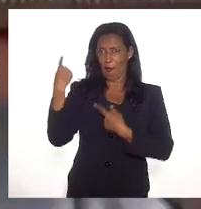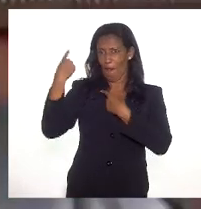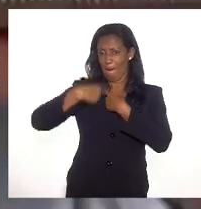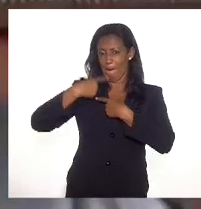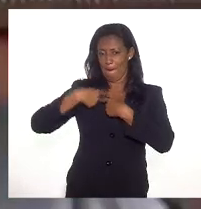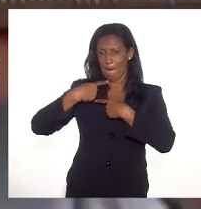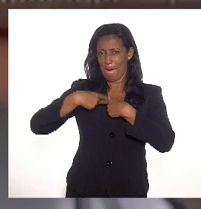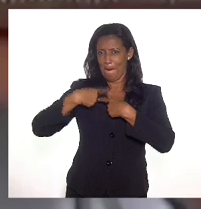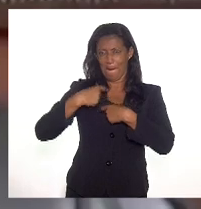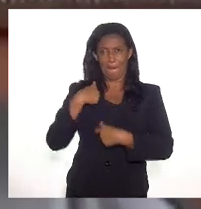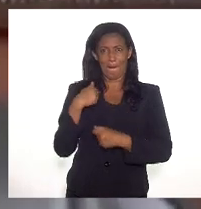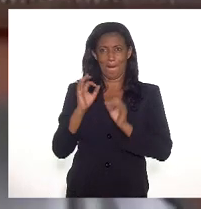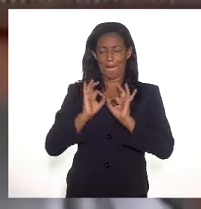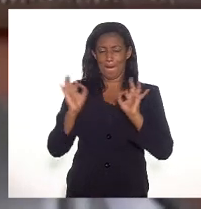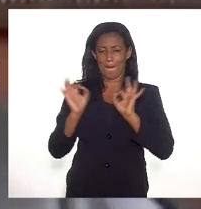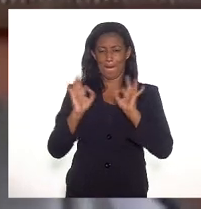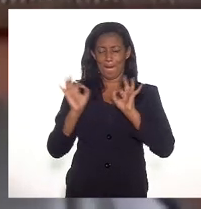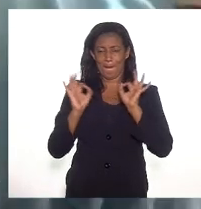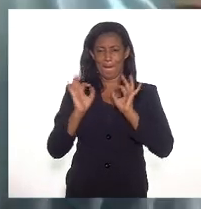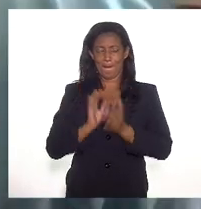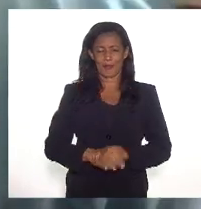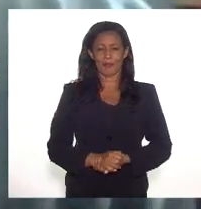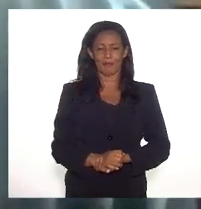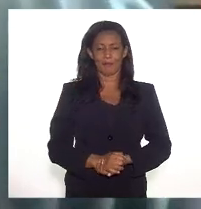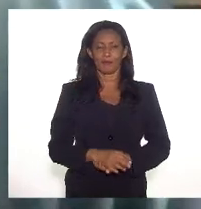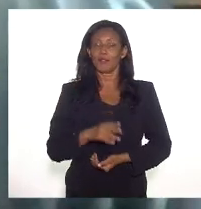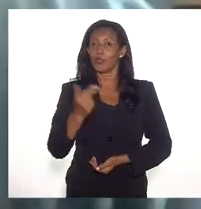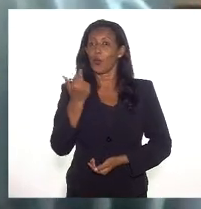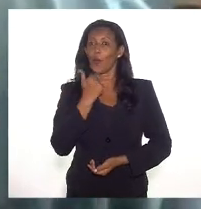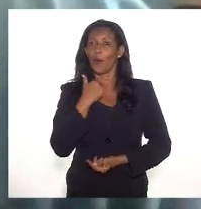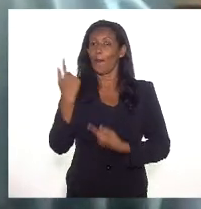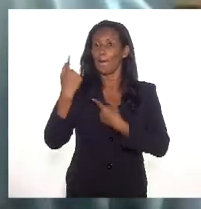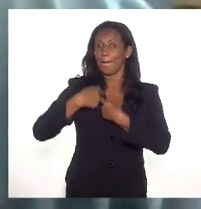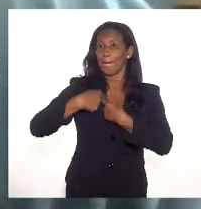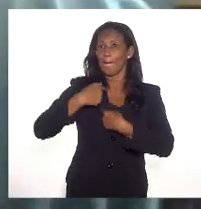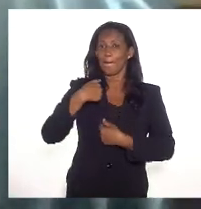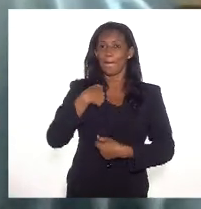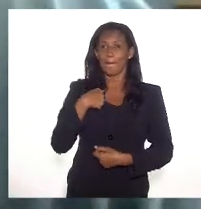pendão da esperança. Amorim, salve símbolo Amorim, você, da paz. Você não pode brigar